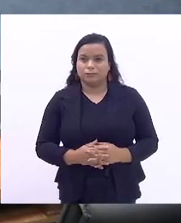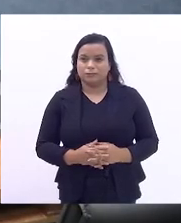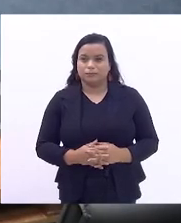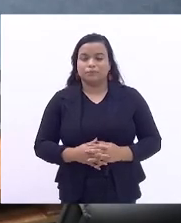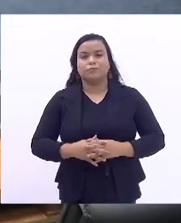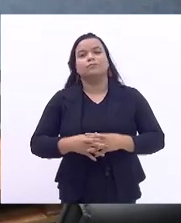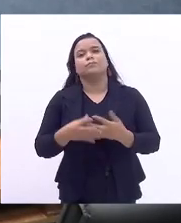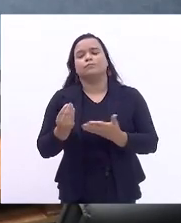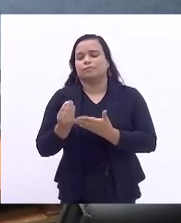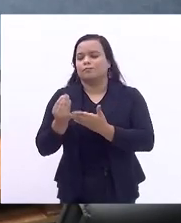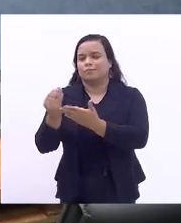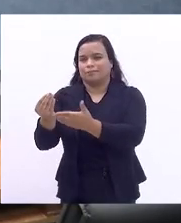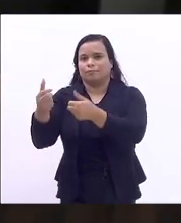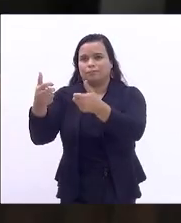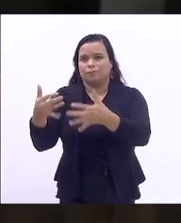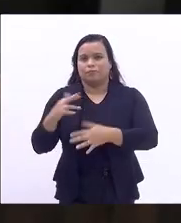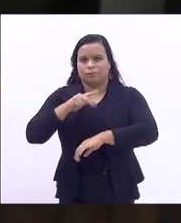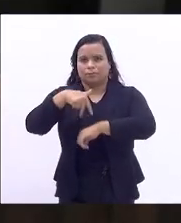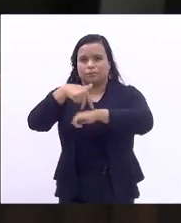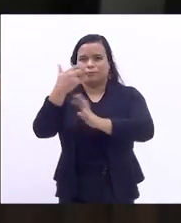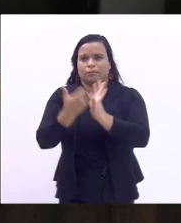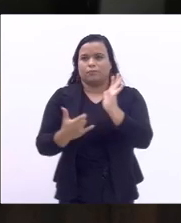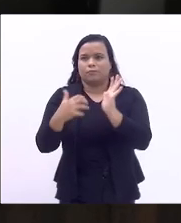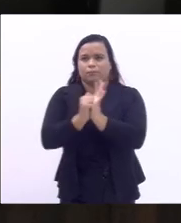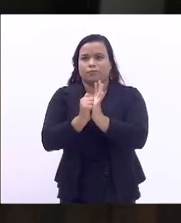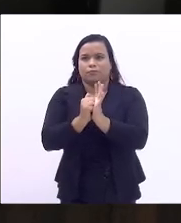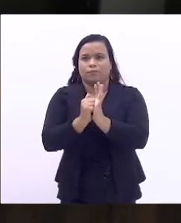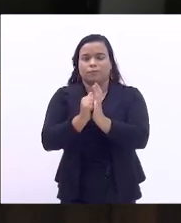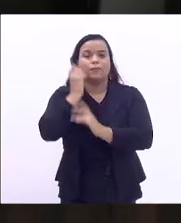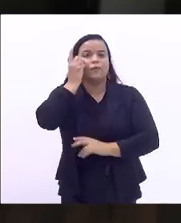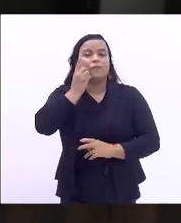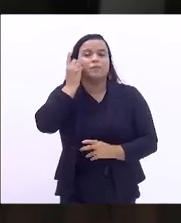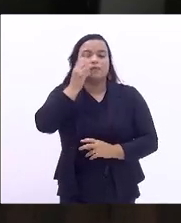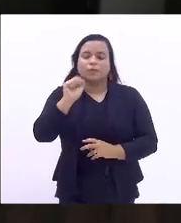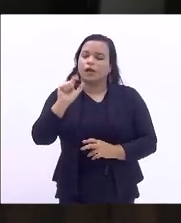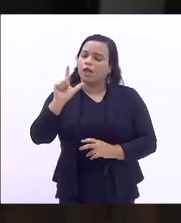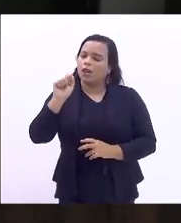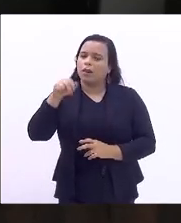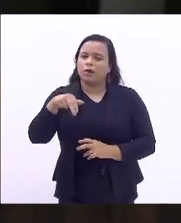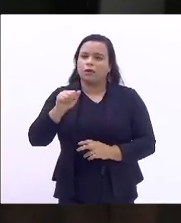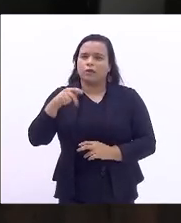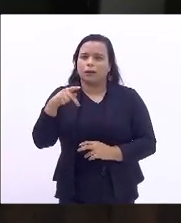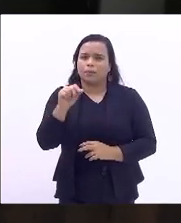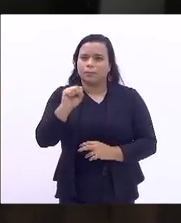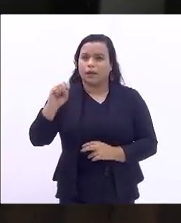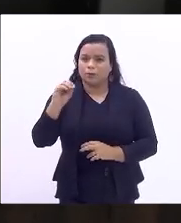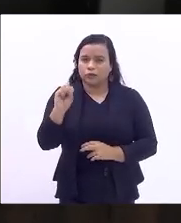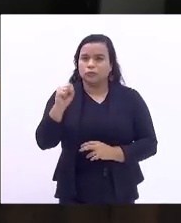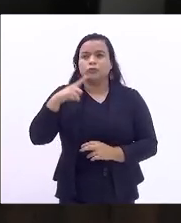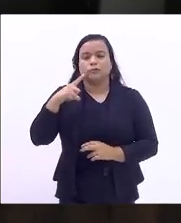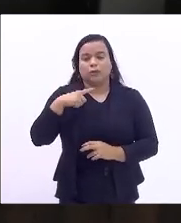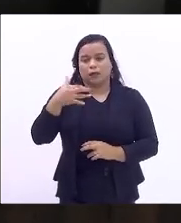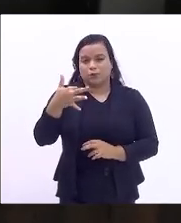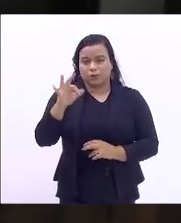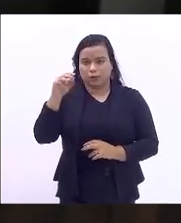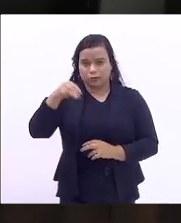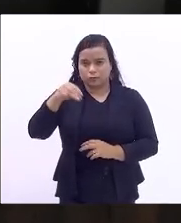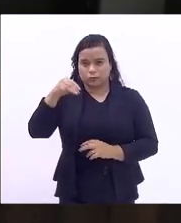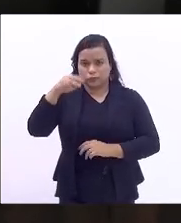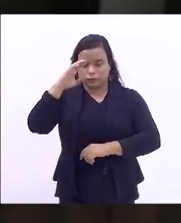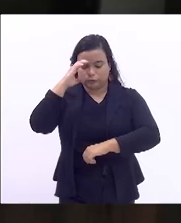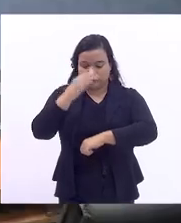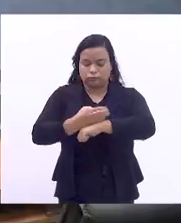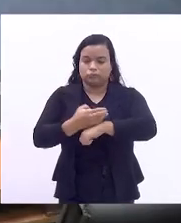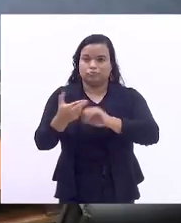eu voltei a palavra agora por ordem de inscrição a ilustre Deputado Alana Passos vossa excelência' dispõe de dez minutos de acordo com o tempo